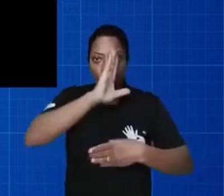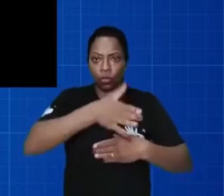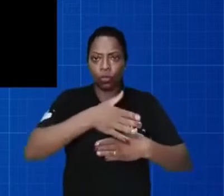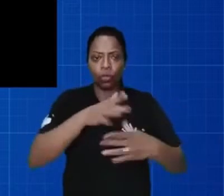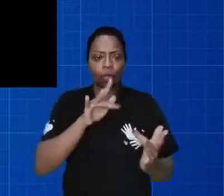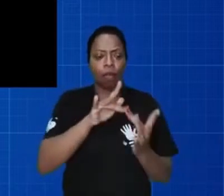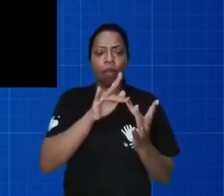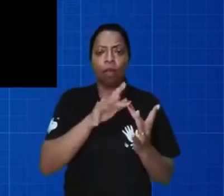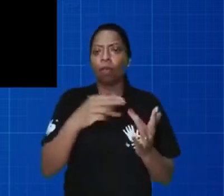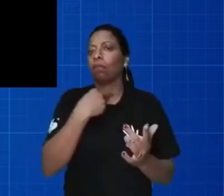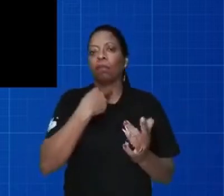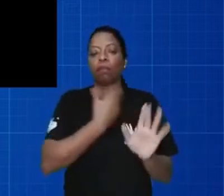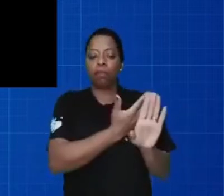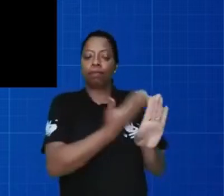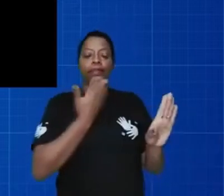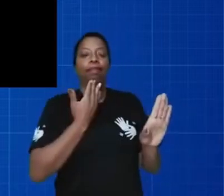né.